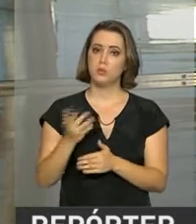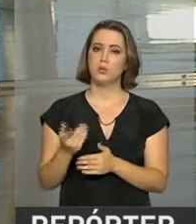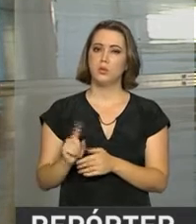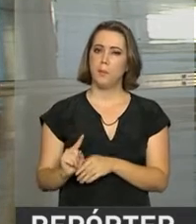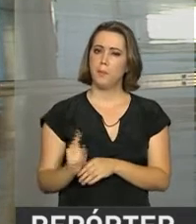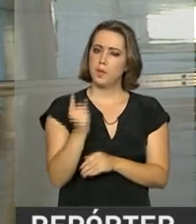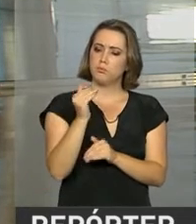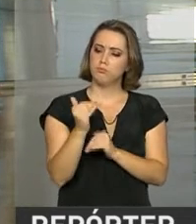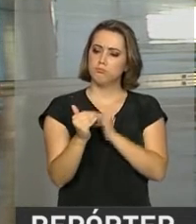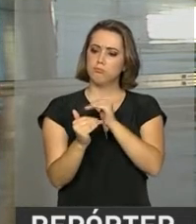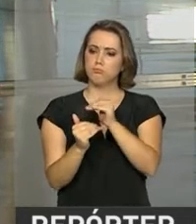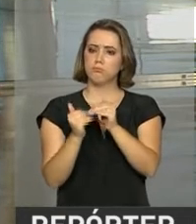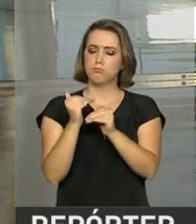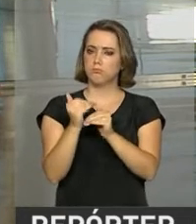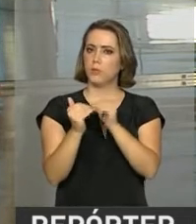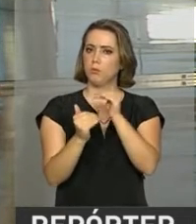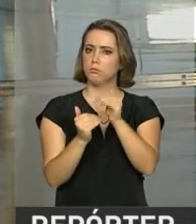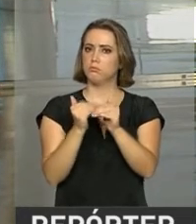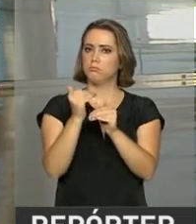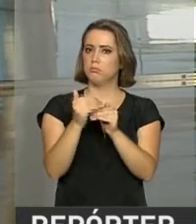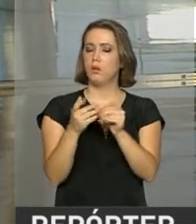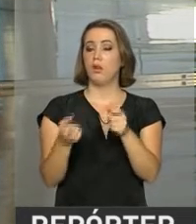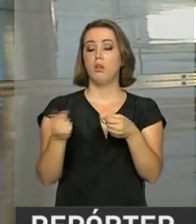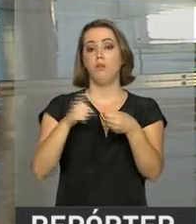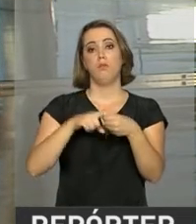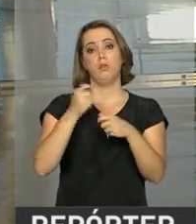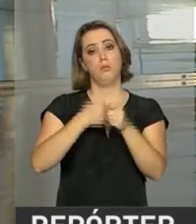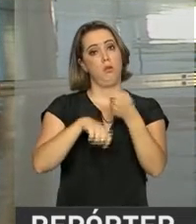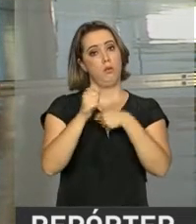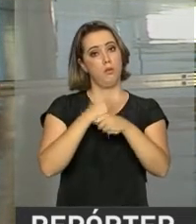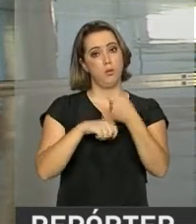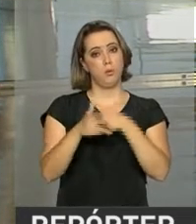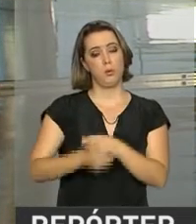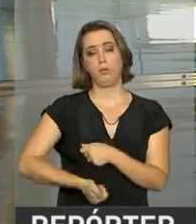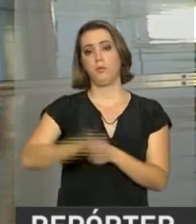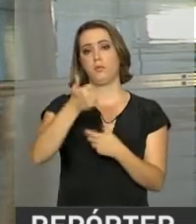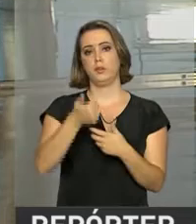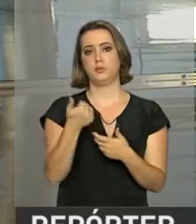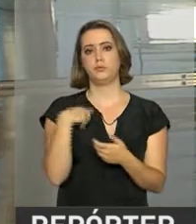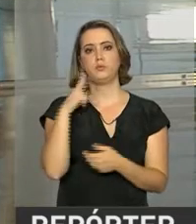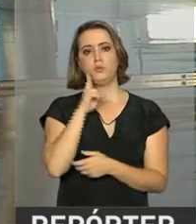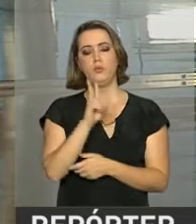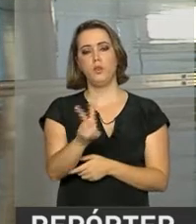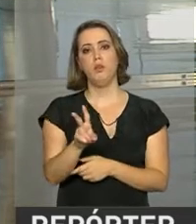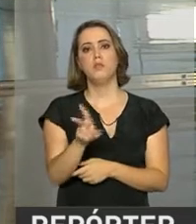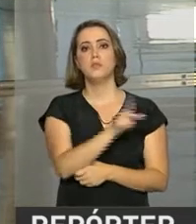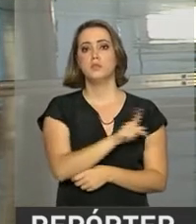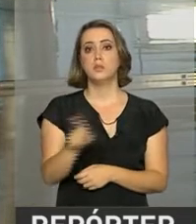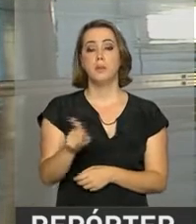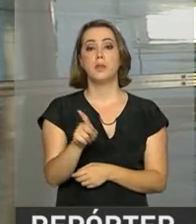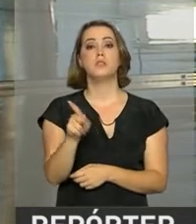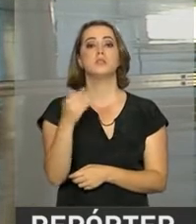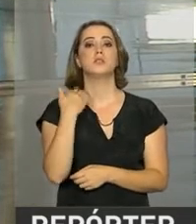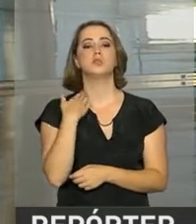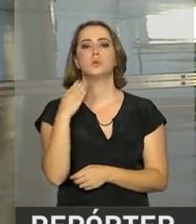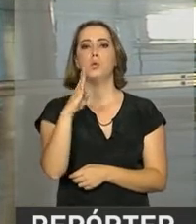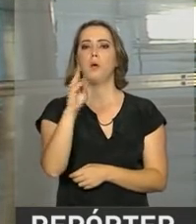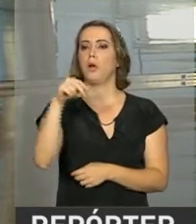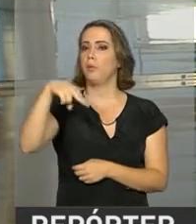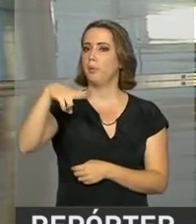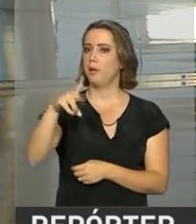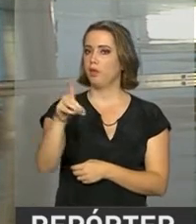primeiros sinais de recuperação na visão de maria silvia bastos marques a presidente do bnds três áreas vão puxar